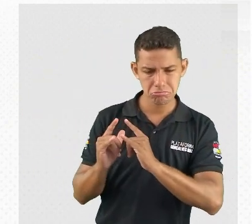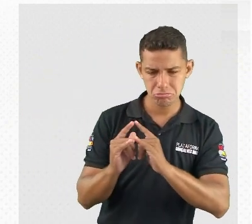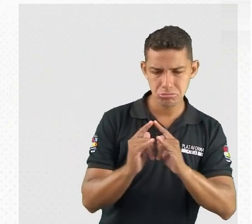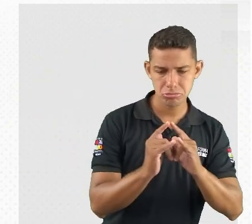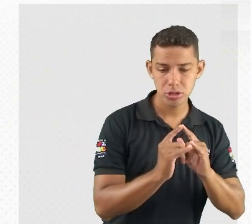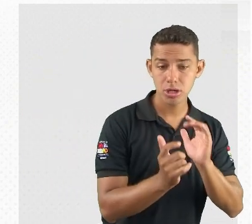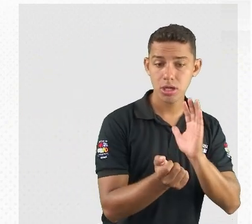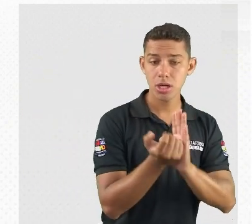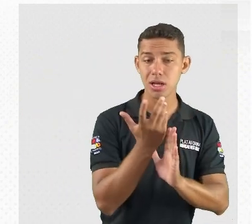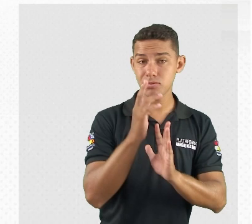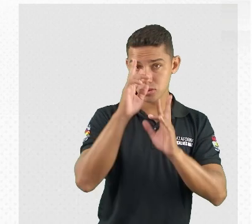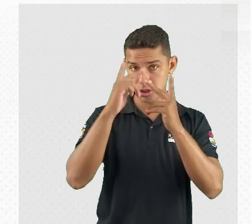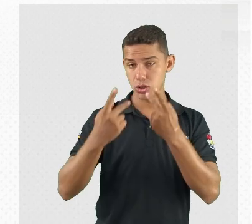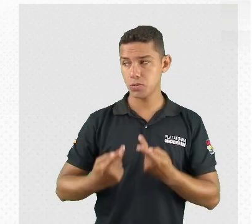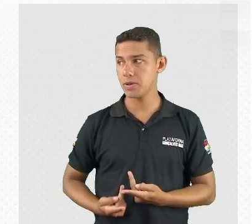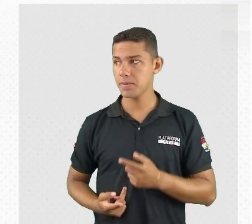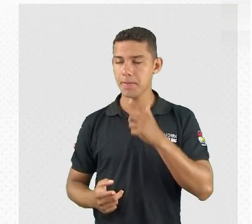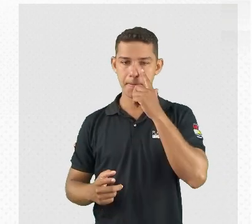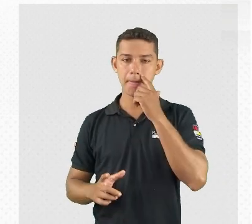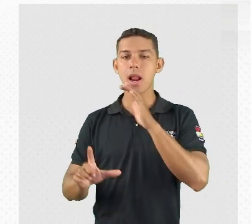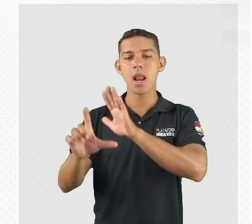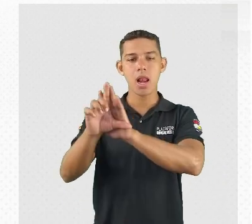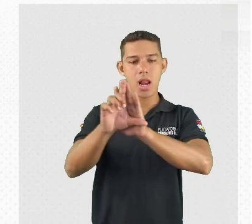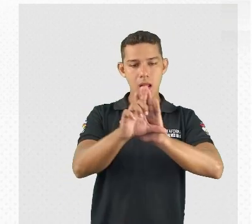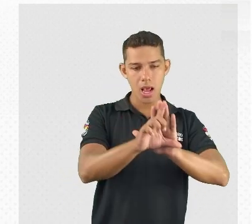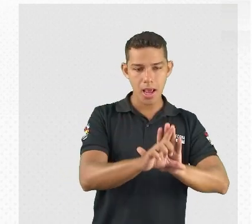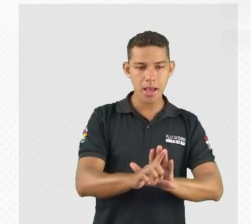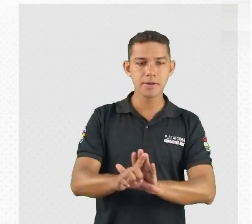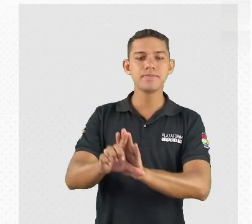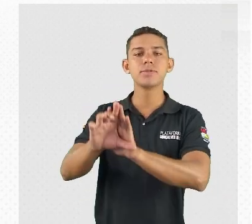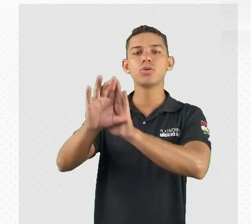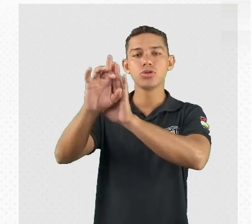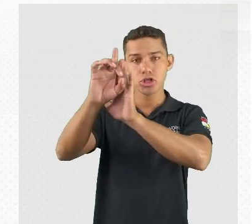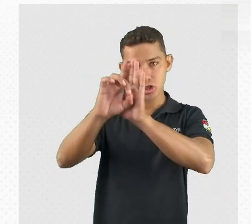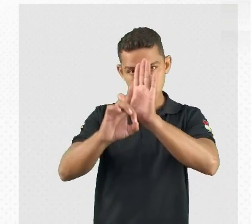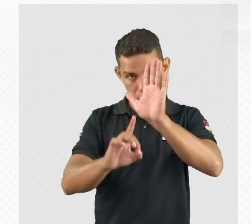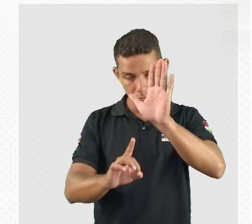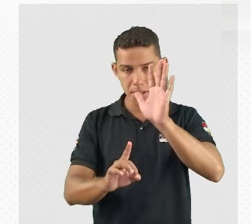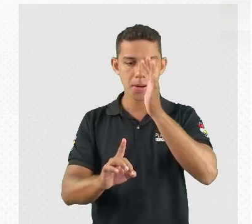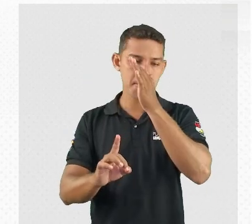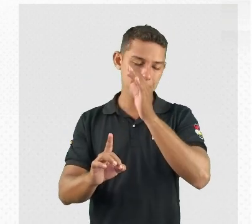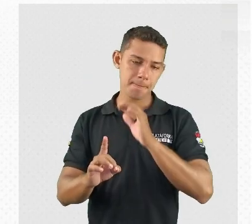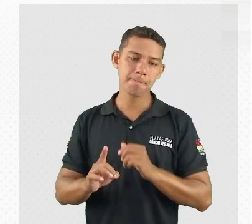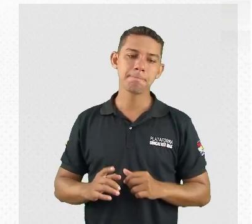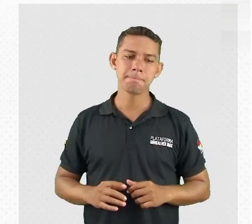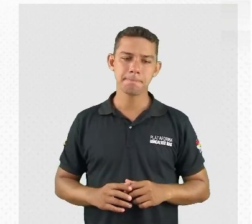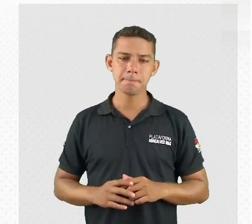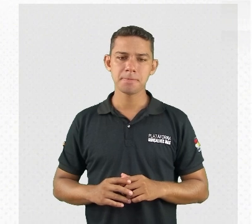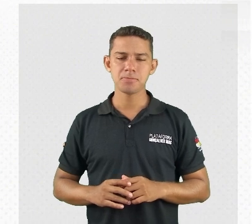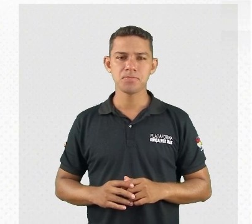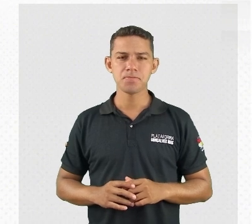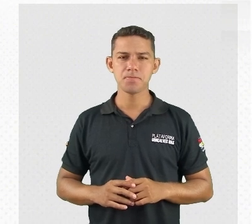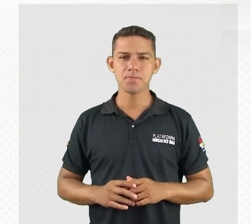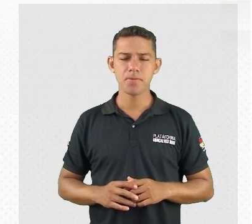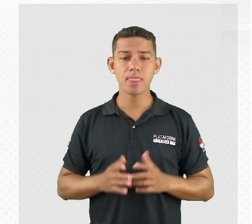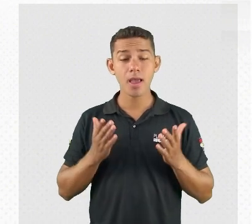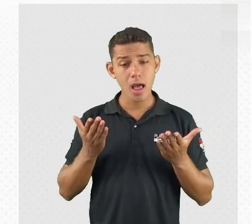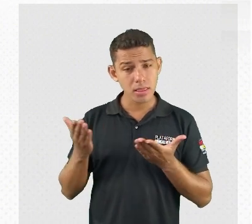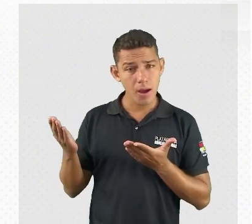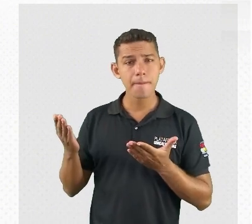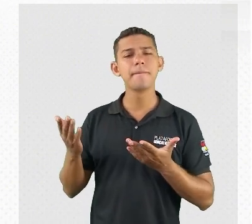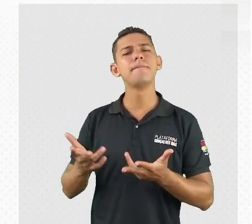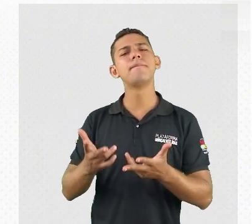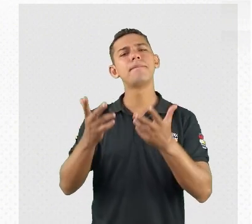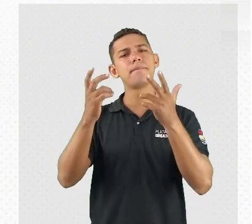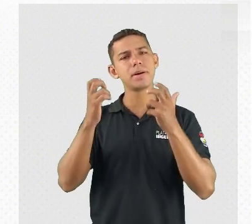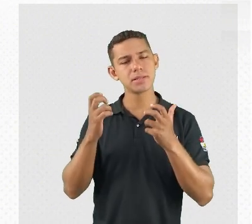seres humanos. As suas leis, por exemplo, o direito, né? E aqui a gente